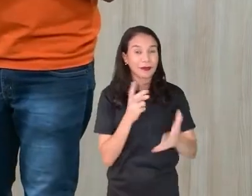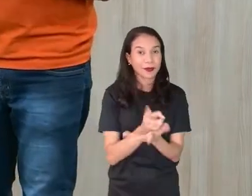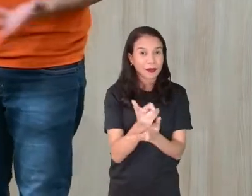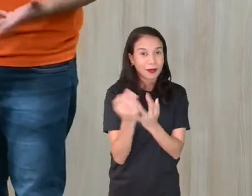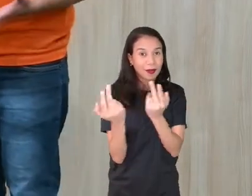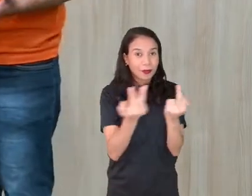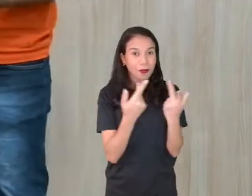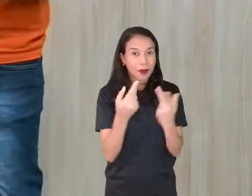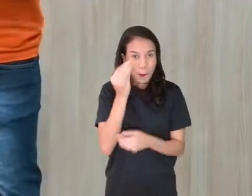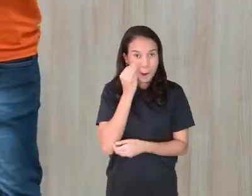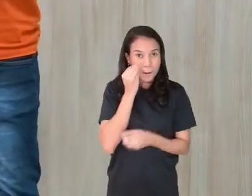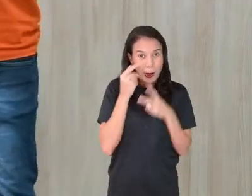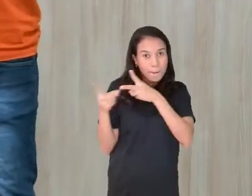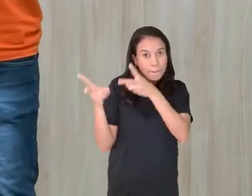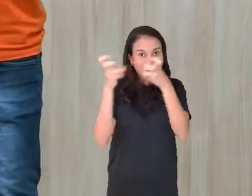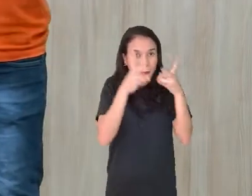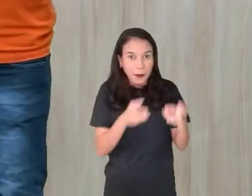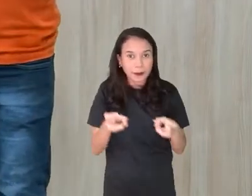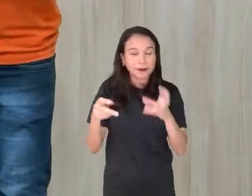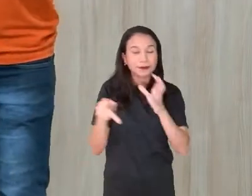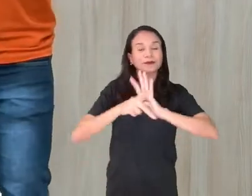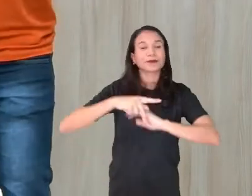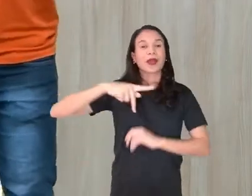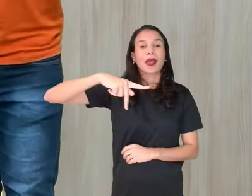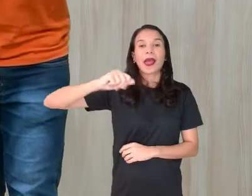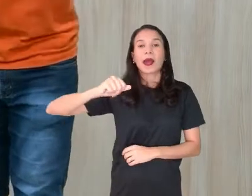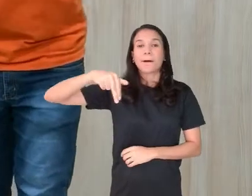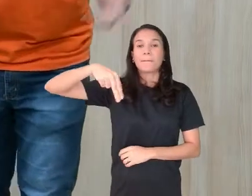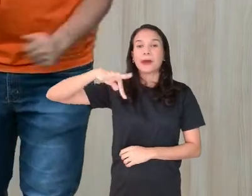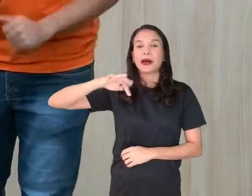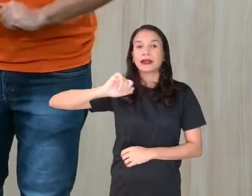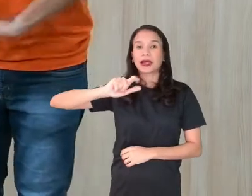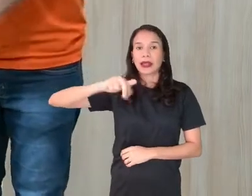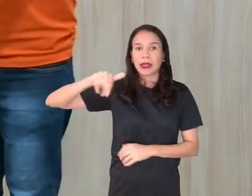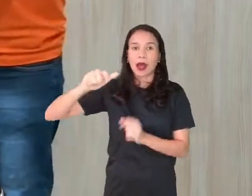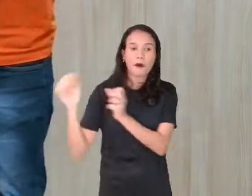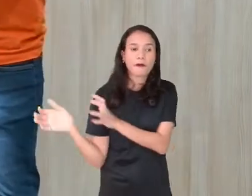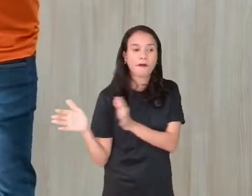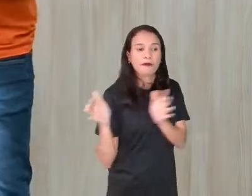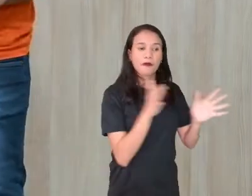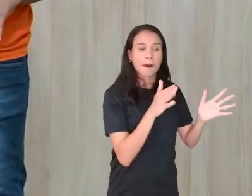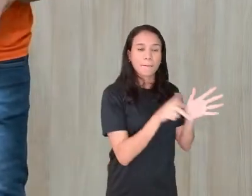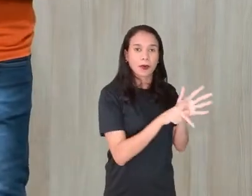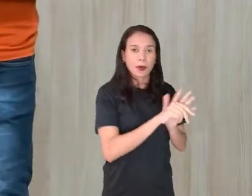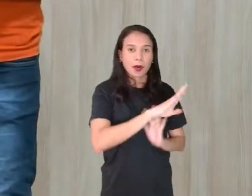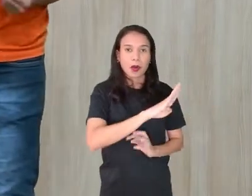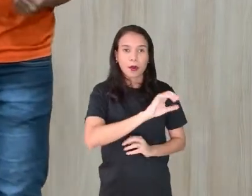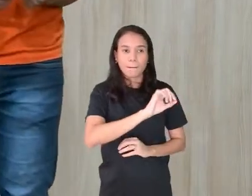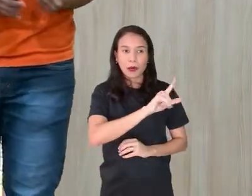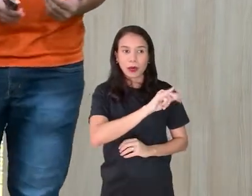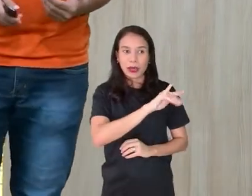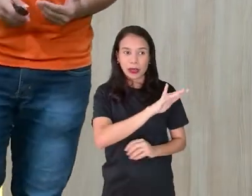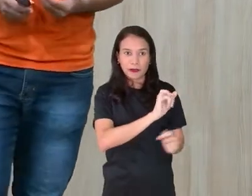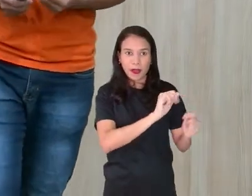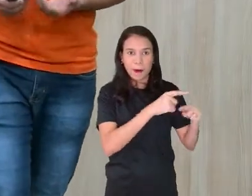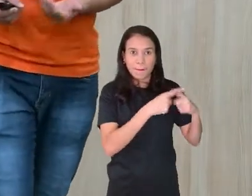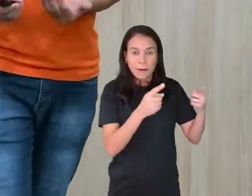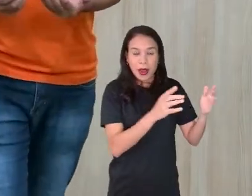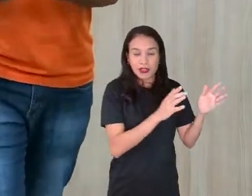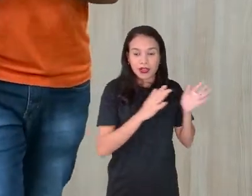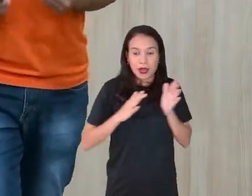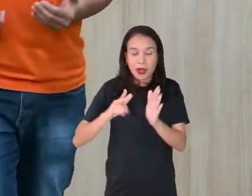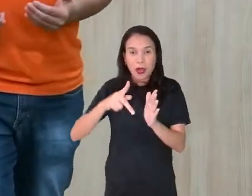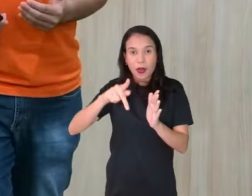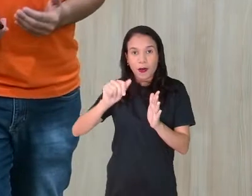escala de observação, né? O Pantanal, ele vai continuar para a Bolívia e o Pampa, como está localizado